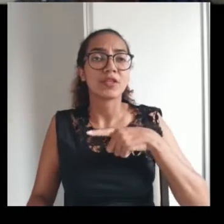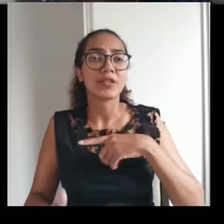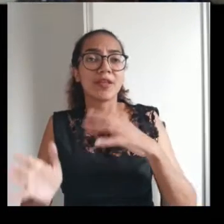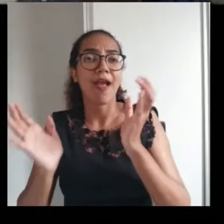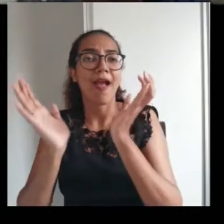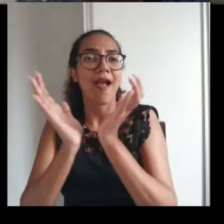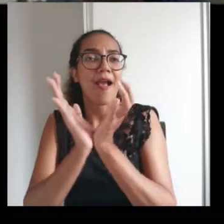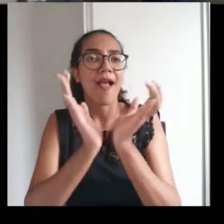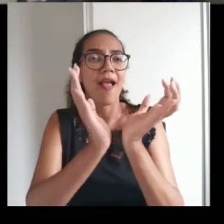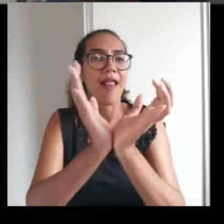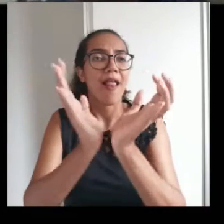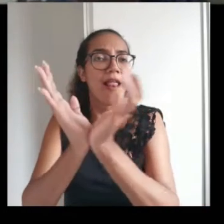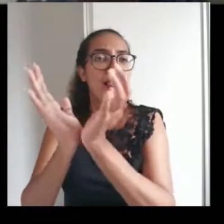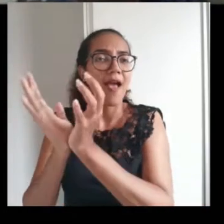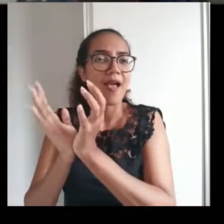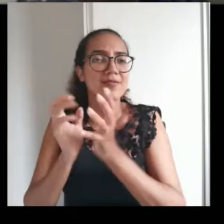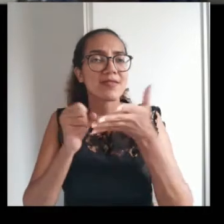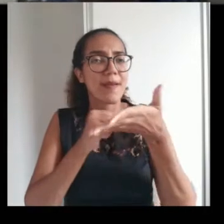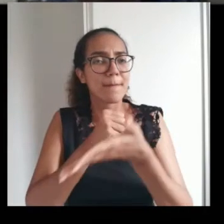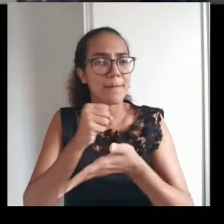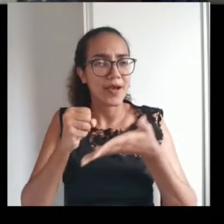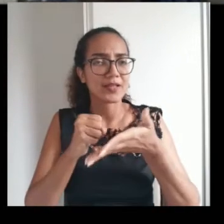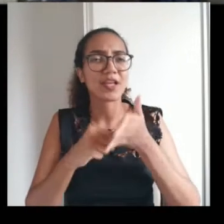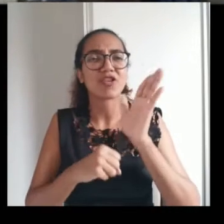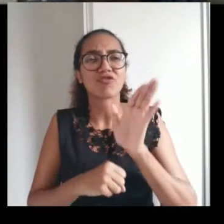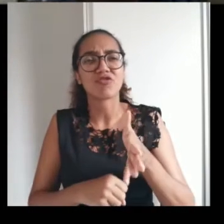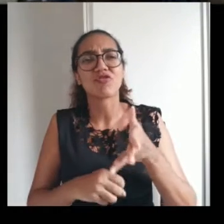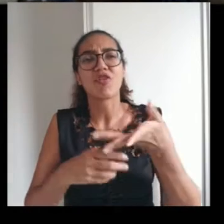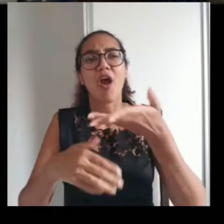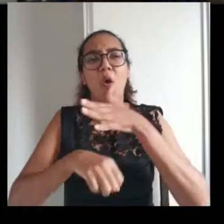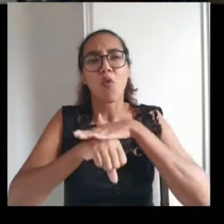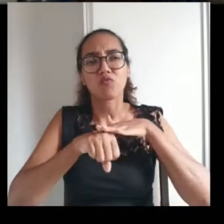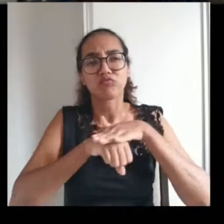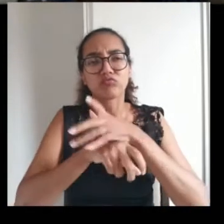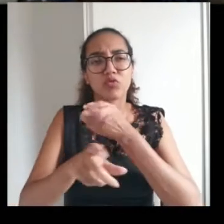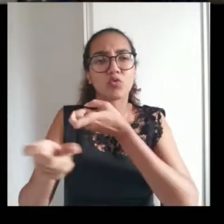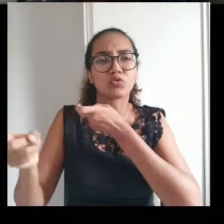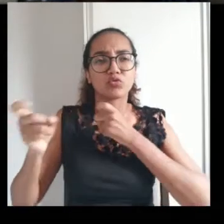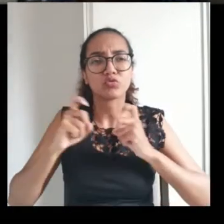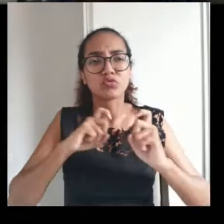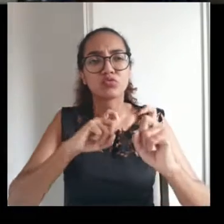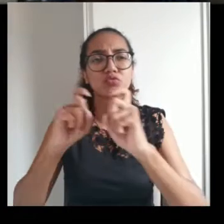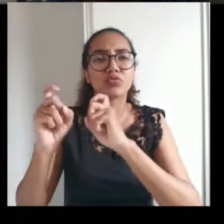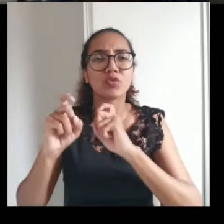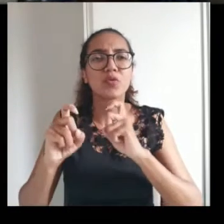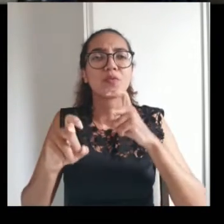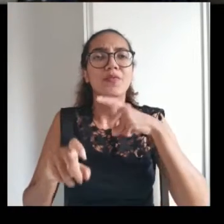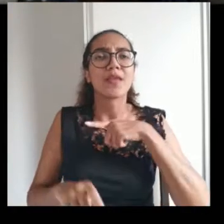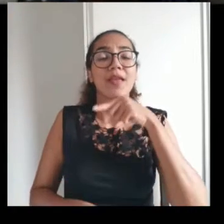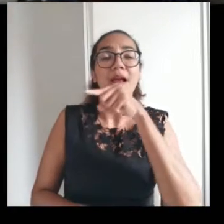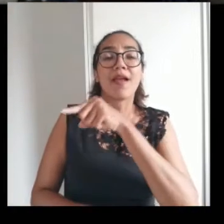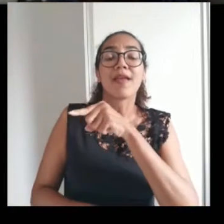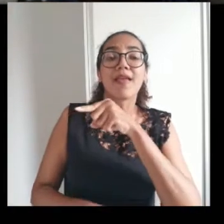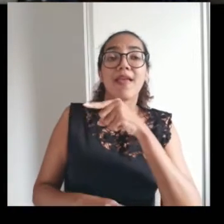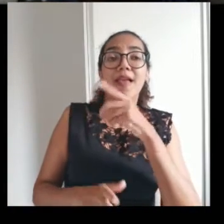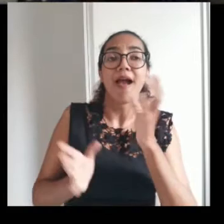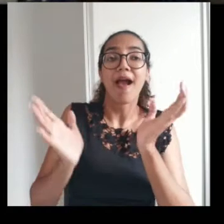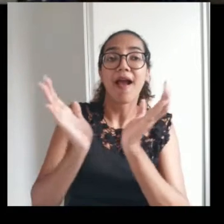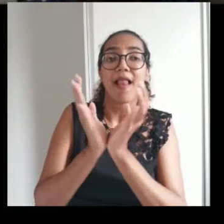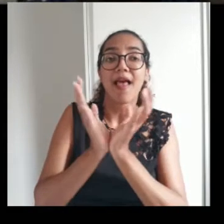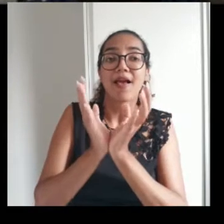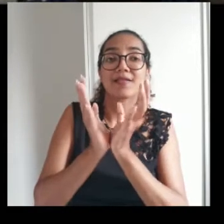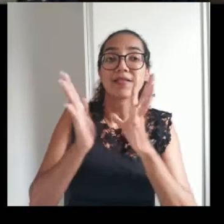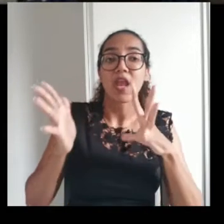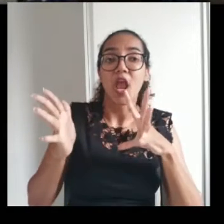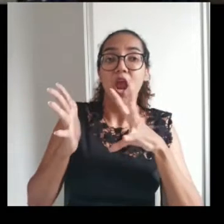a gente já discutiu bastante, né, sobre as classes básicas. Tem aqui, por exemplo, a classe conta. Essa classe conta, ela tem saldo